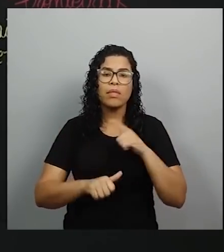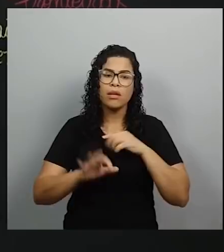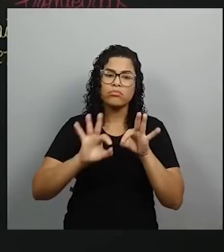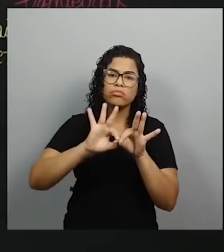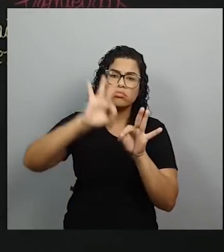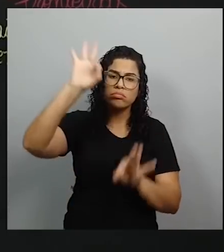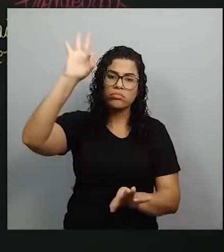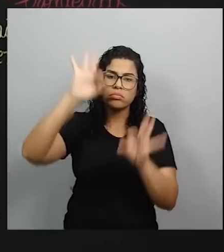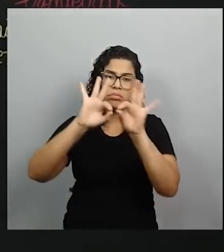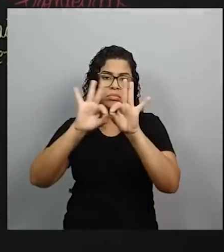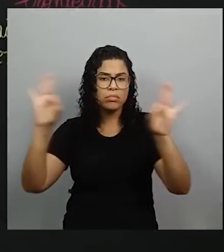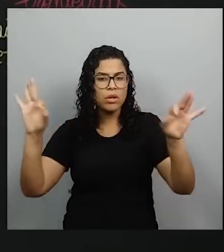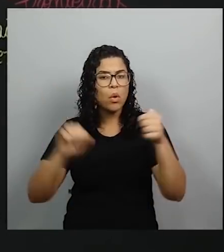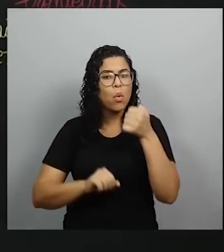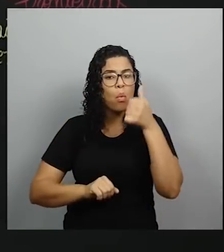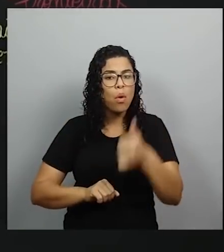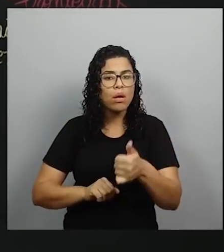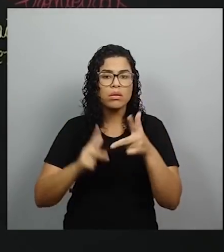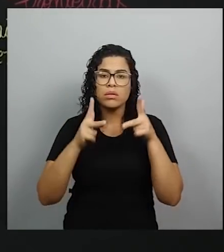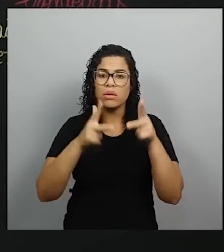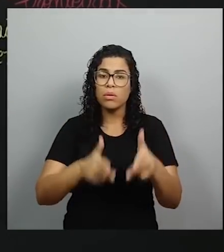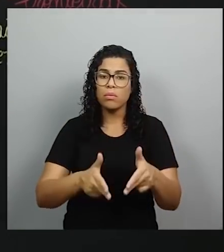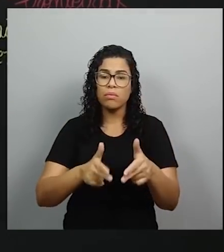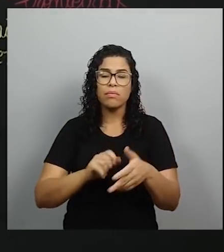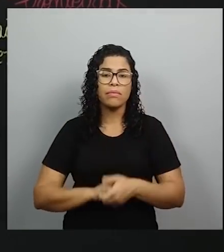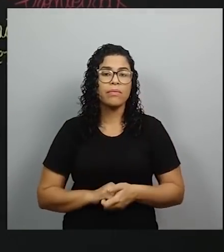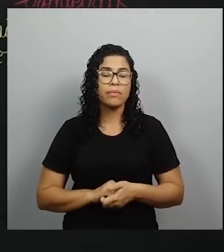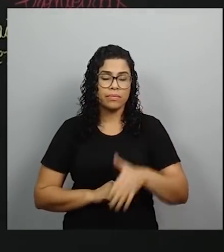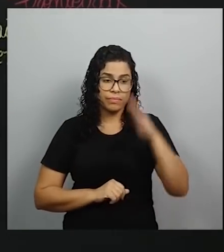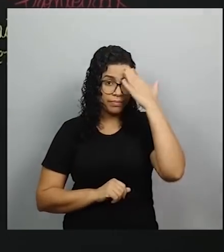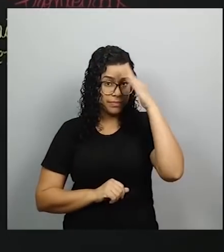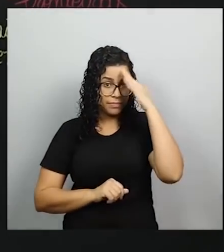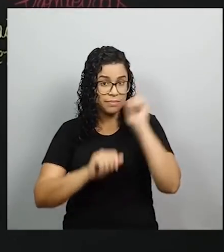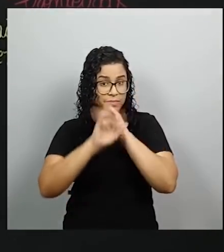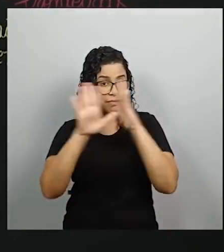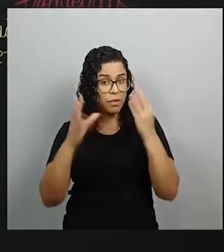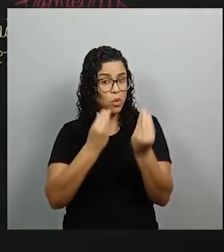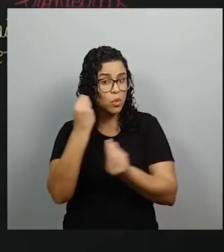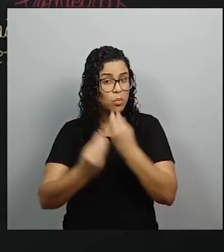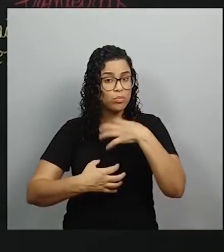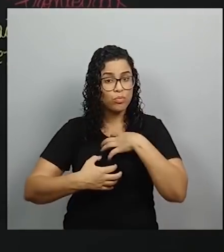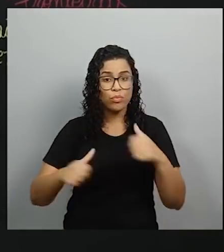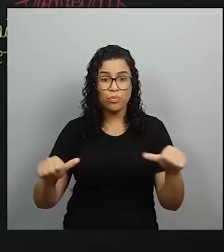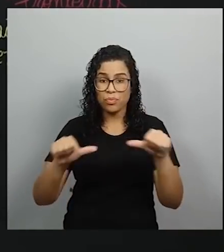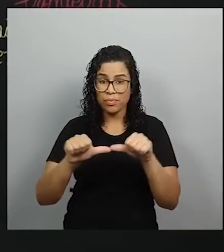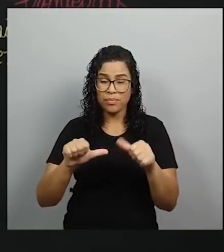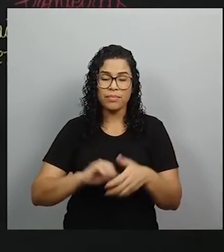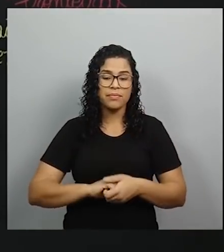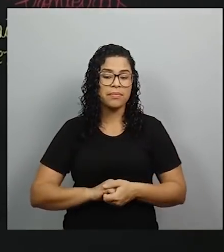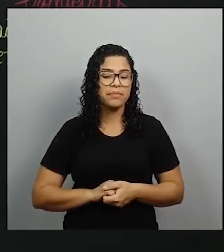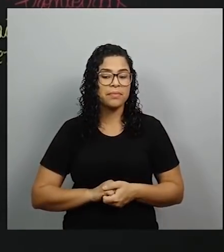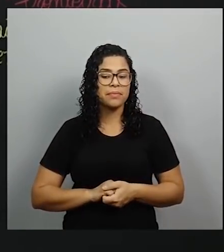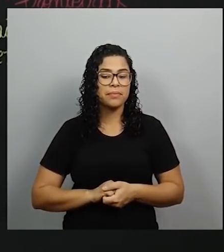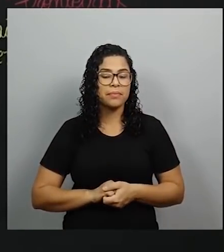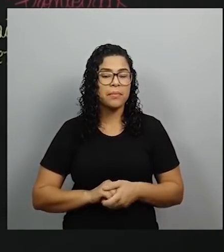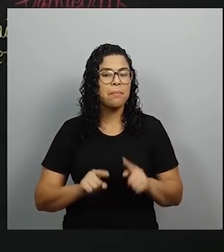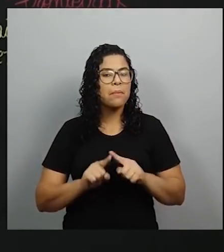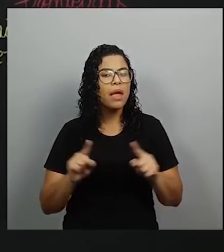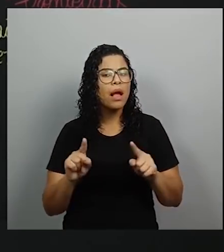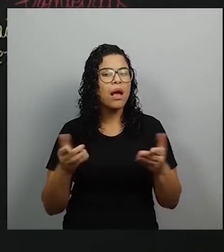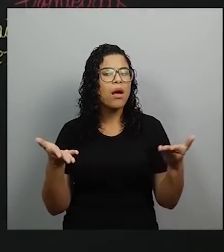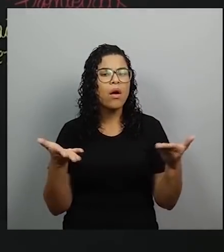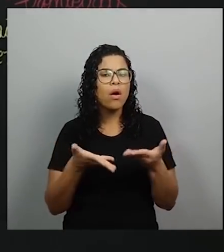leste a oeste. Tá entendendo? Essa simetria que eu falei? Percebam, então. Agora, como é que ela está